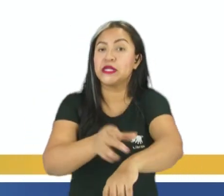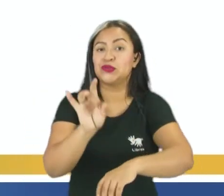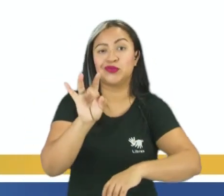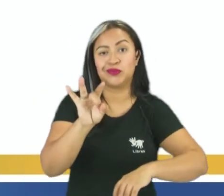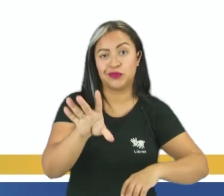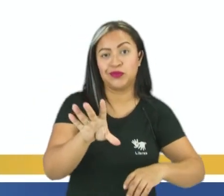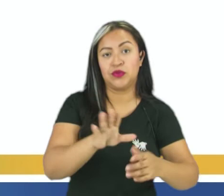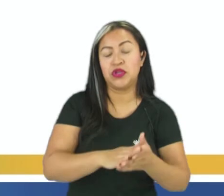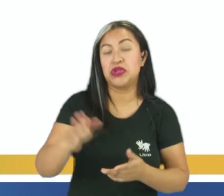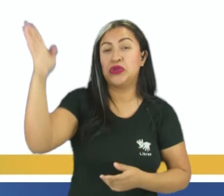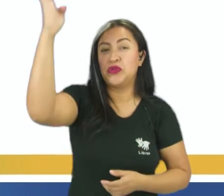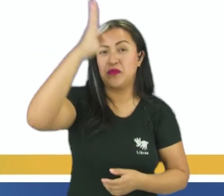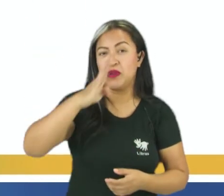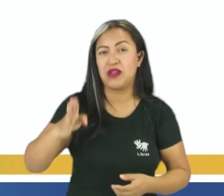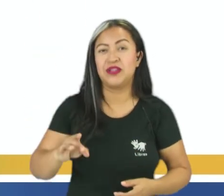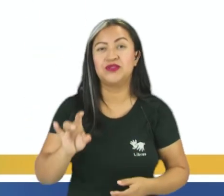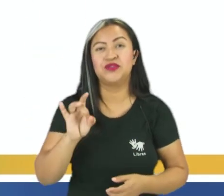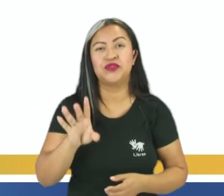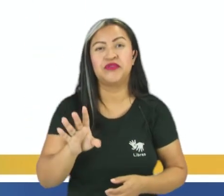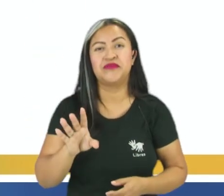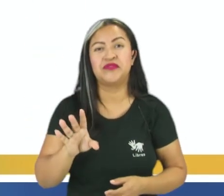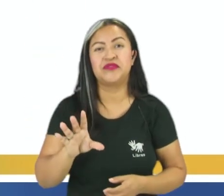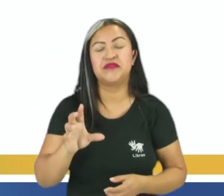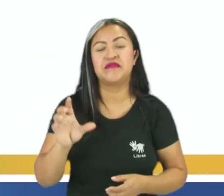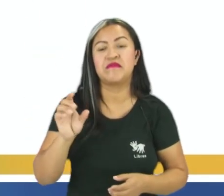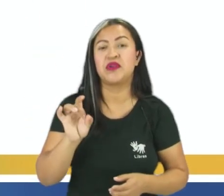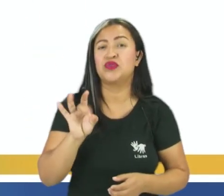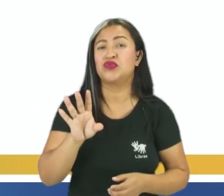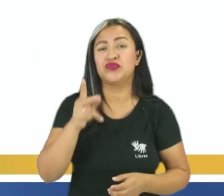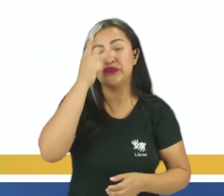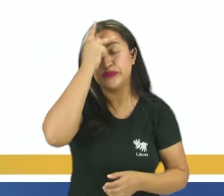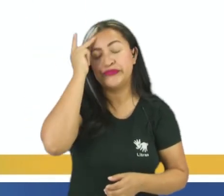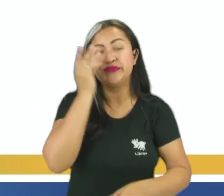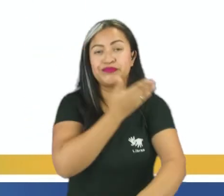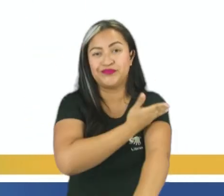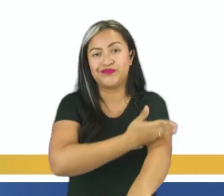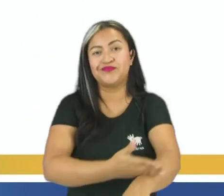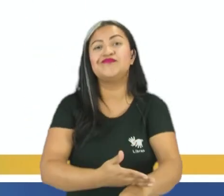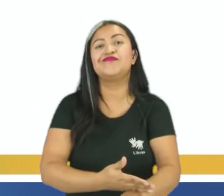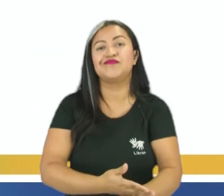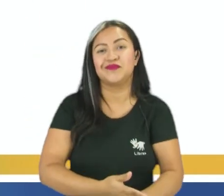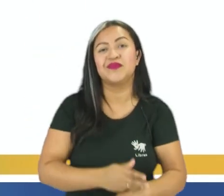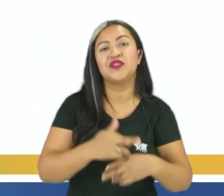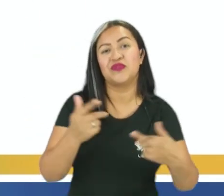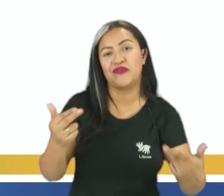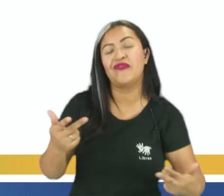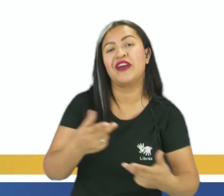questão que o Brasil deveria ser um país aí branco, então a gente tem essas questões que vão ser